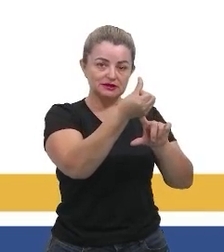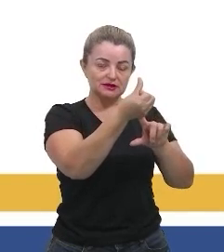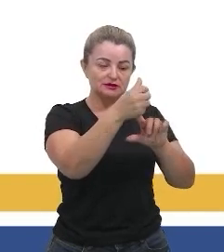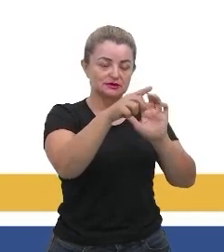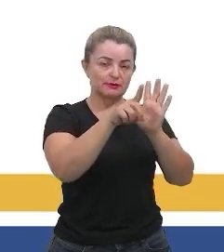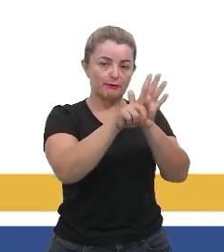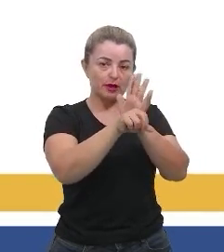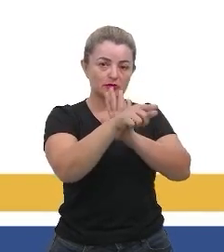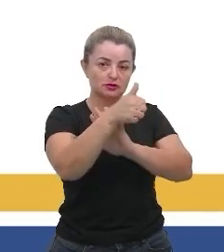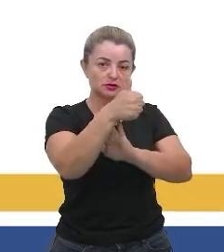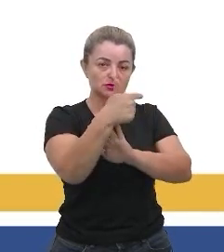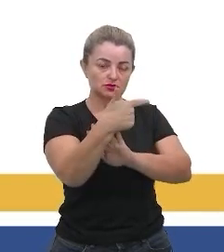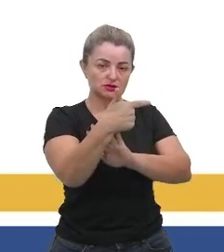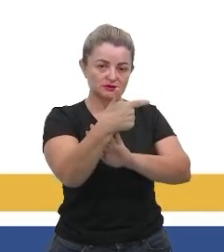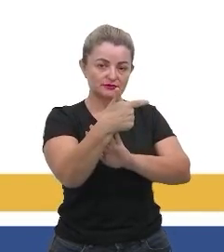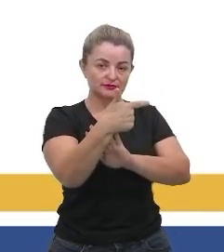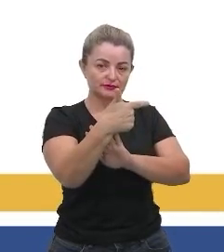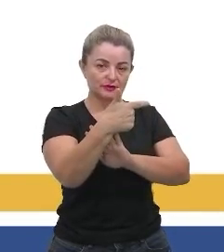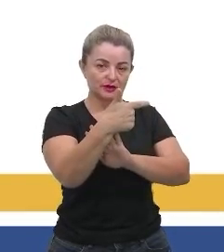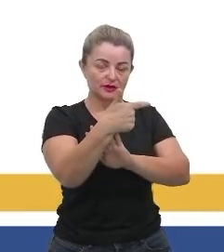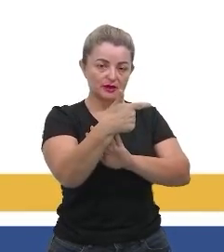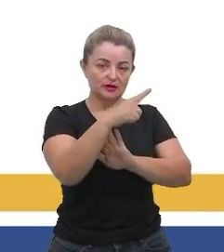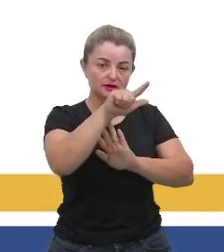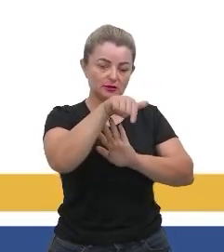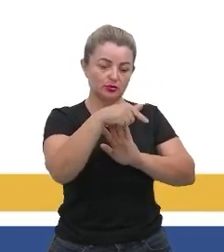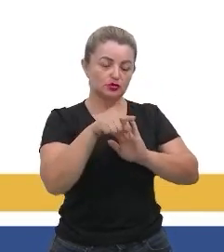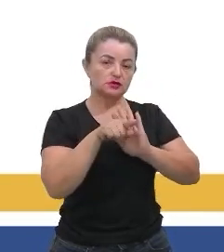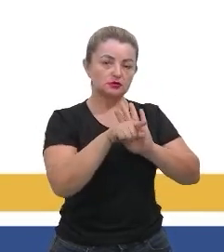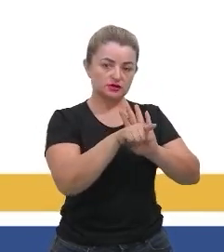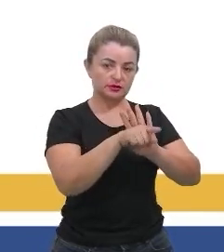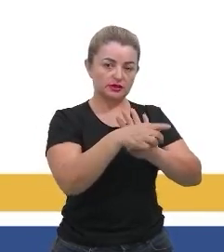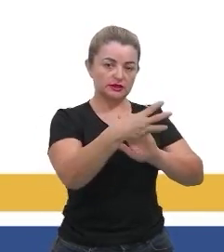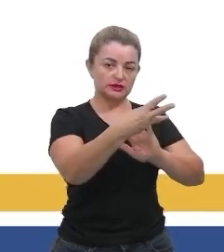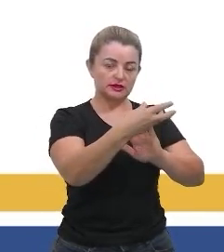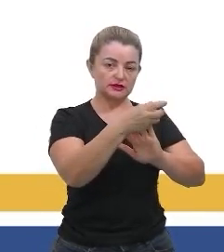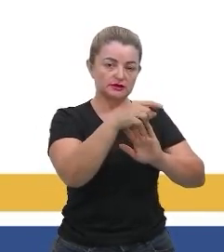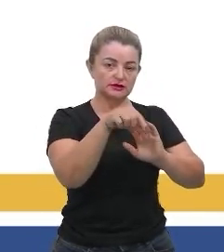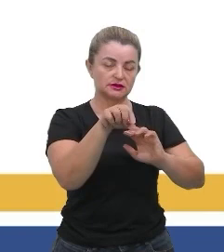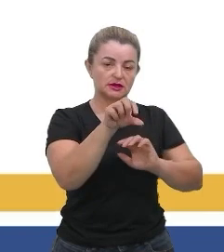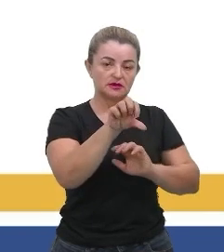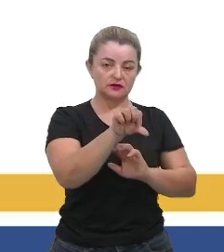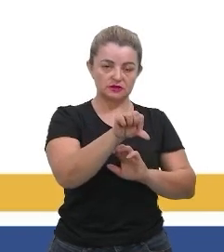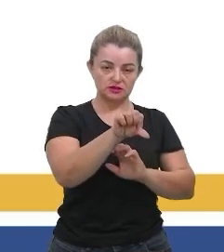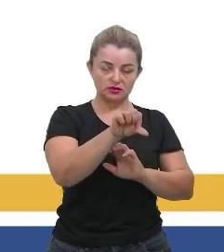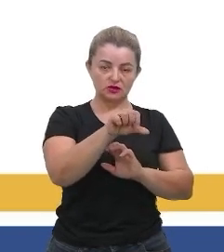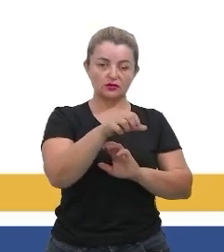24. Aí multiplica, faz a continha aí, ó. 3 vezes 9 vezes 24 vai dar